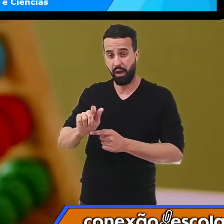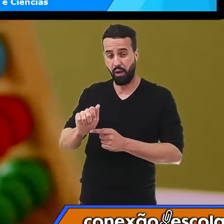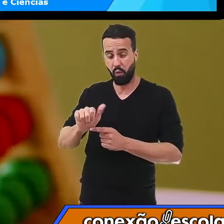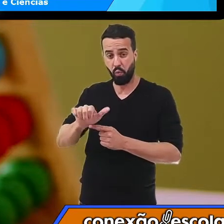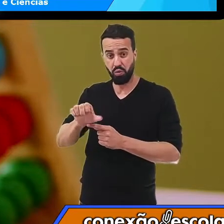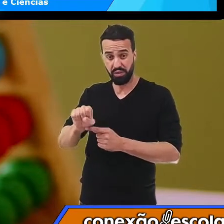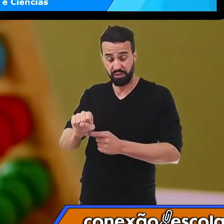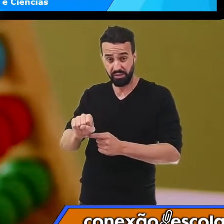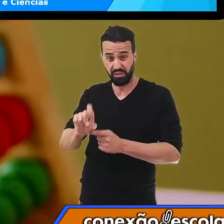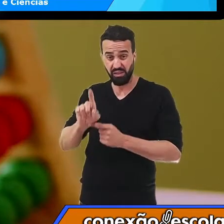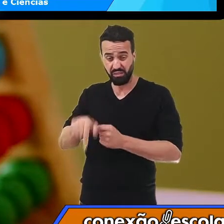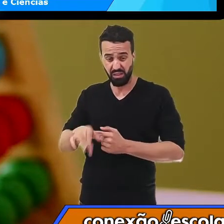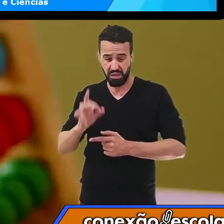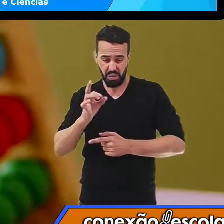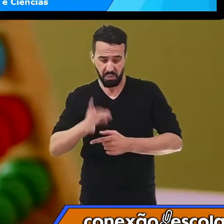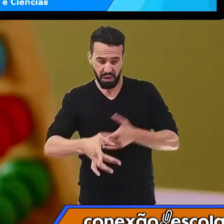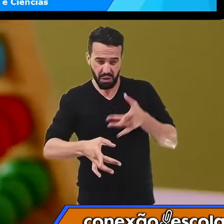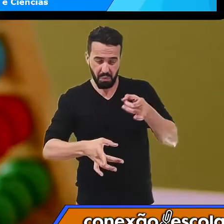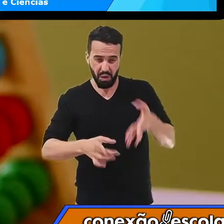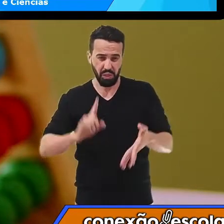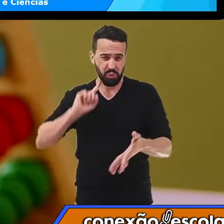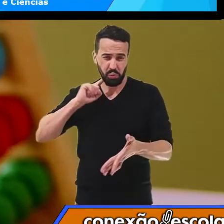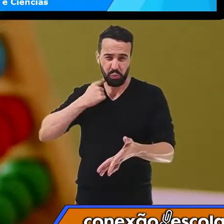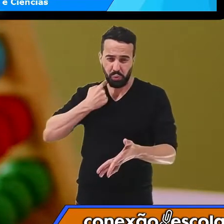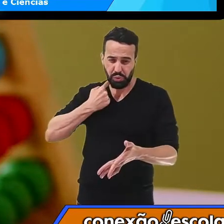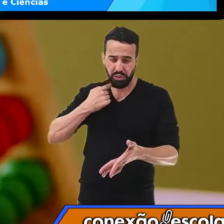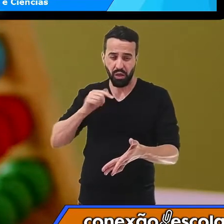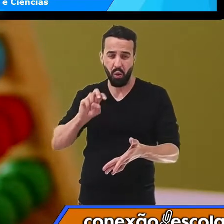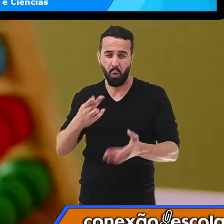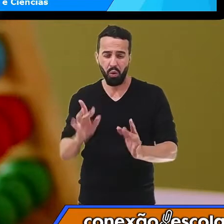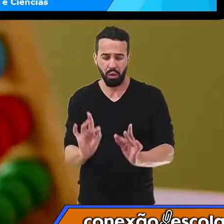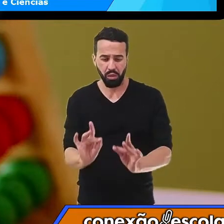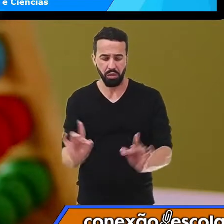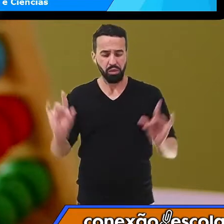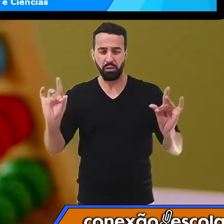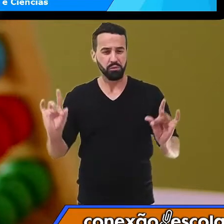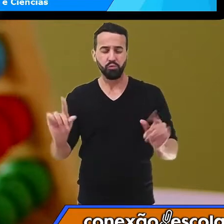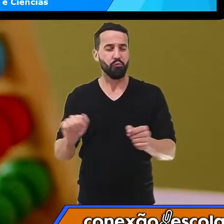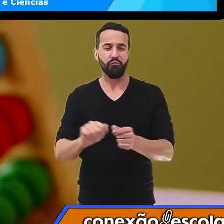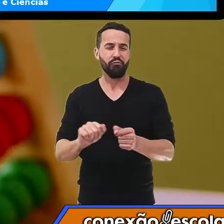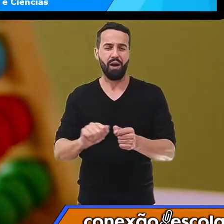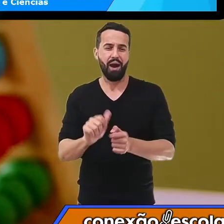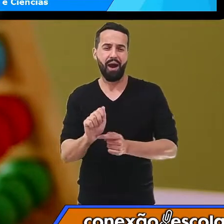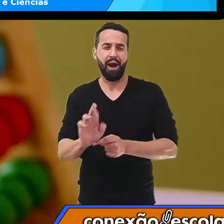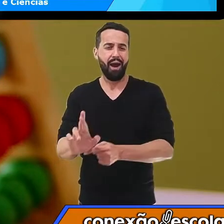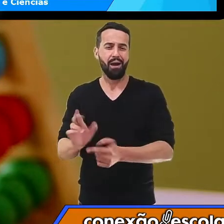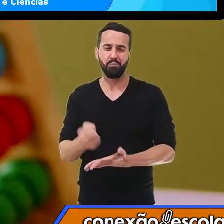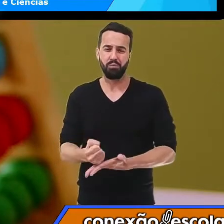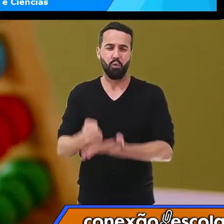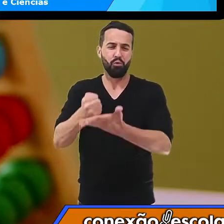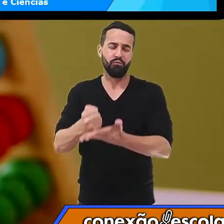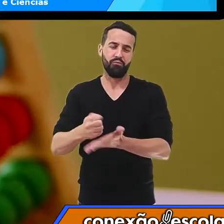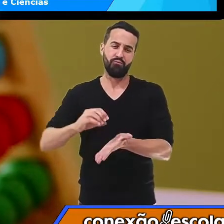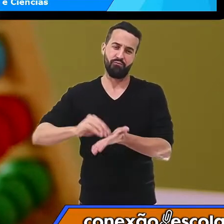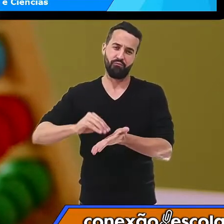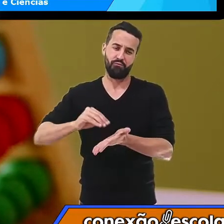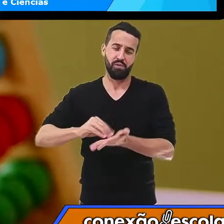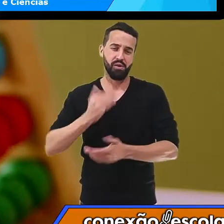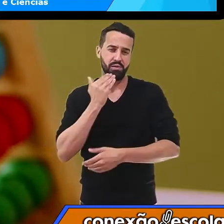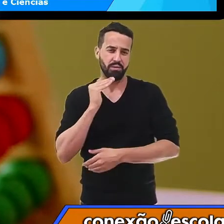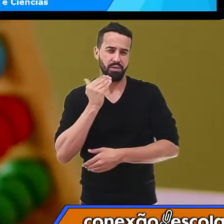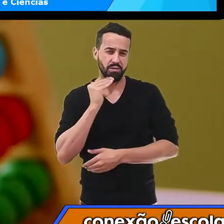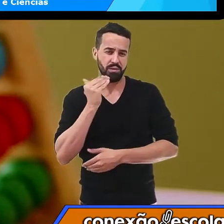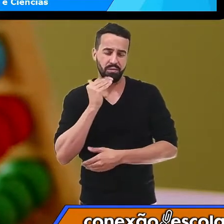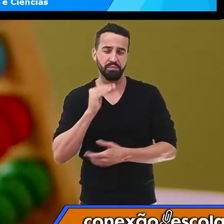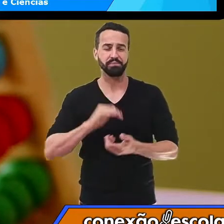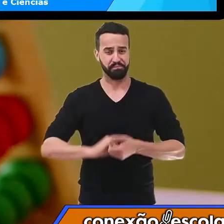estão contaminados ou mortos, eles não irão produzir esse oxigênio, Além da contaminação de